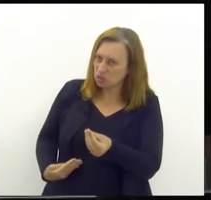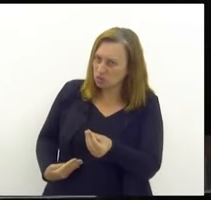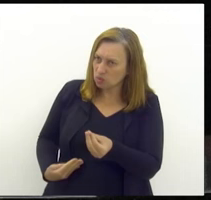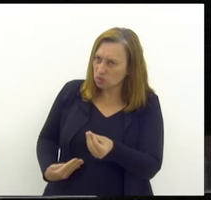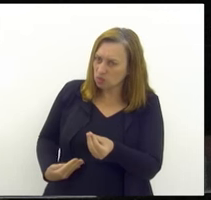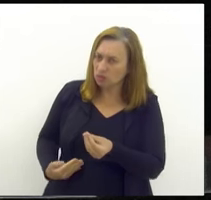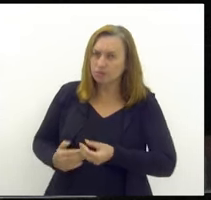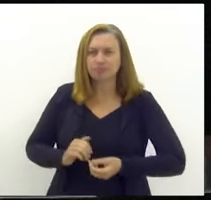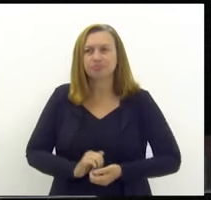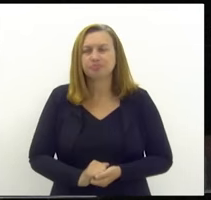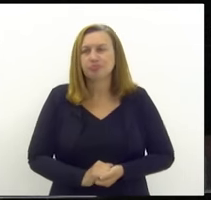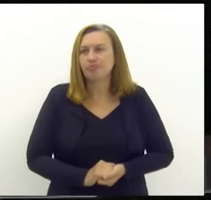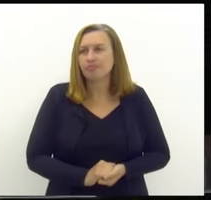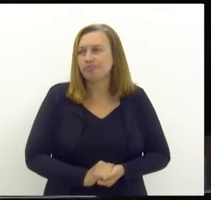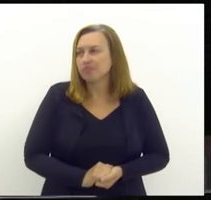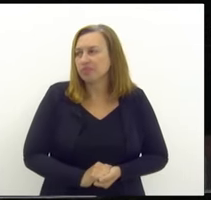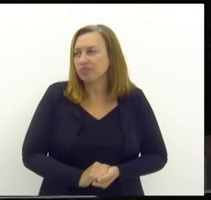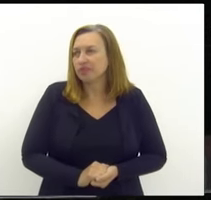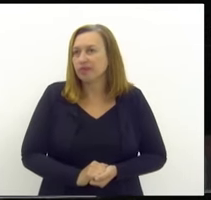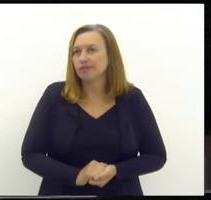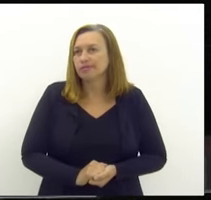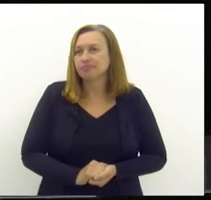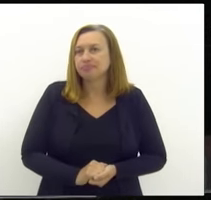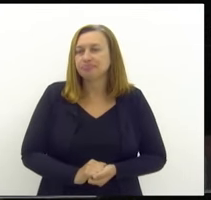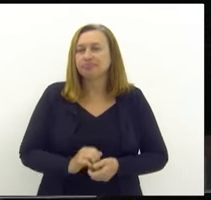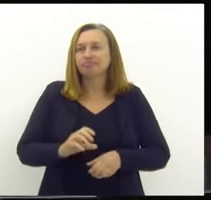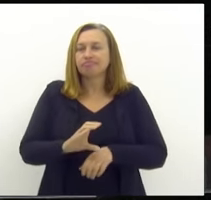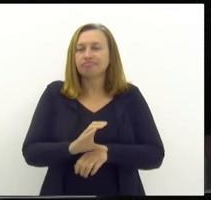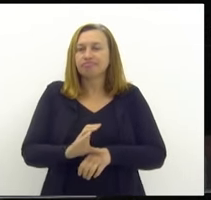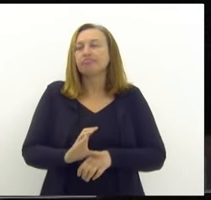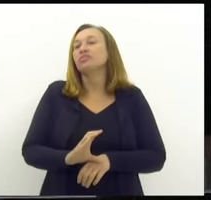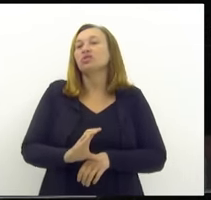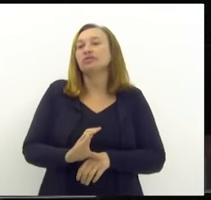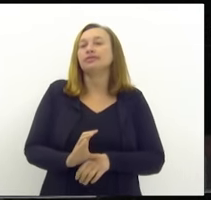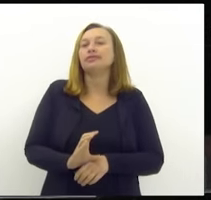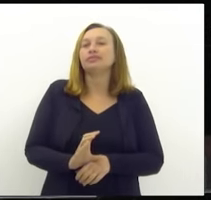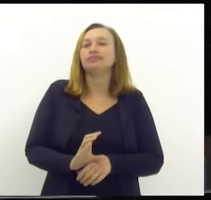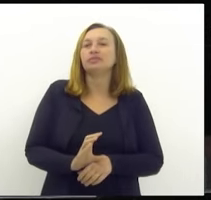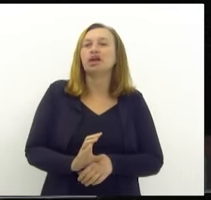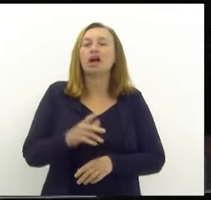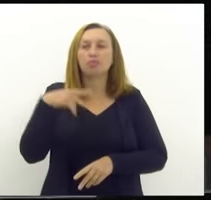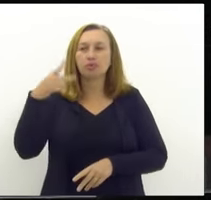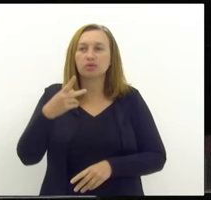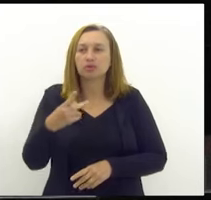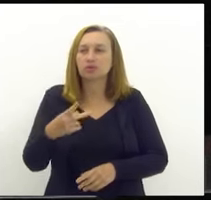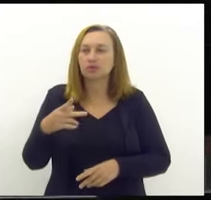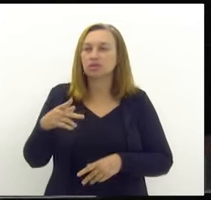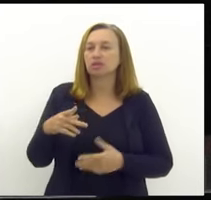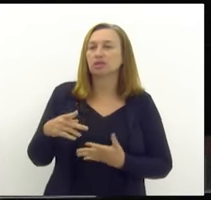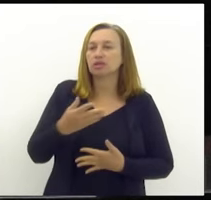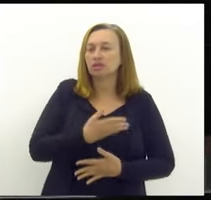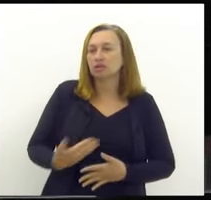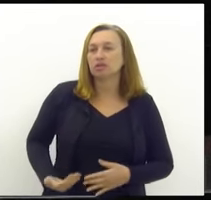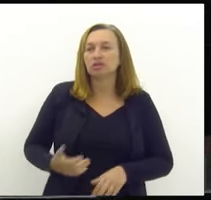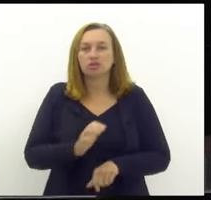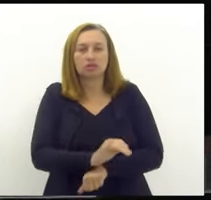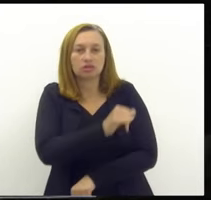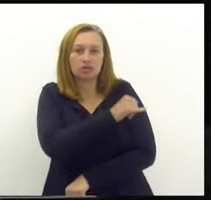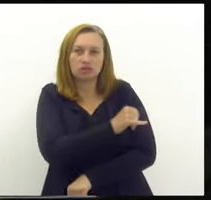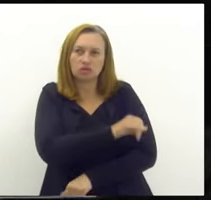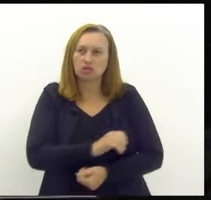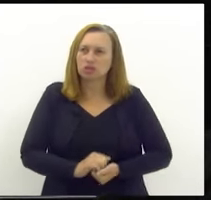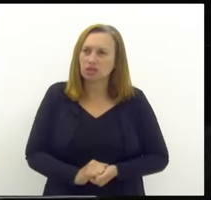nos fundos que constituem a política pública no estado do Rio de Janeiro caso contrário né